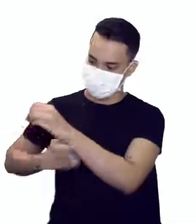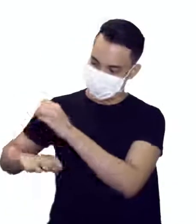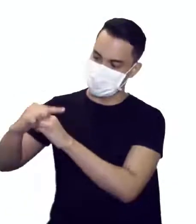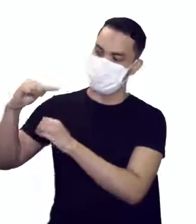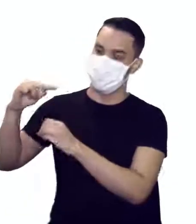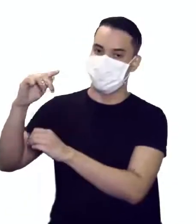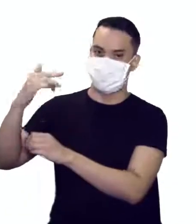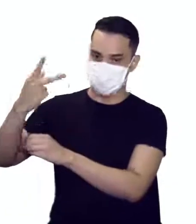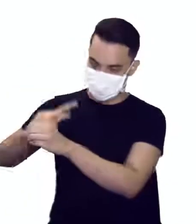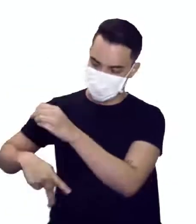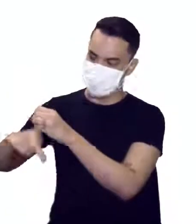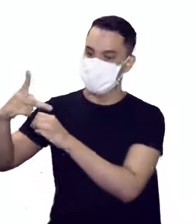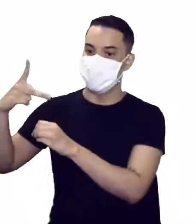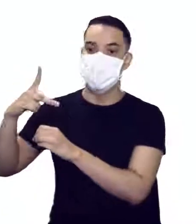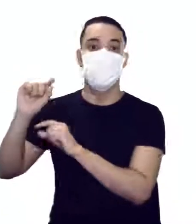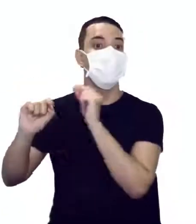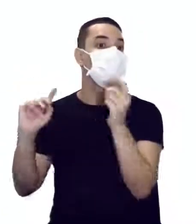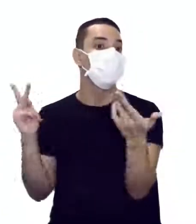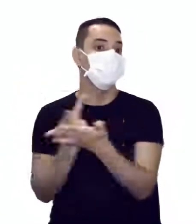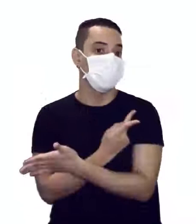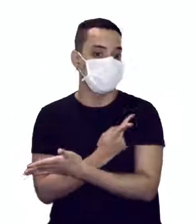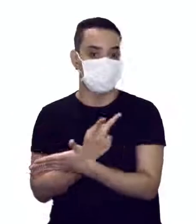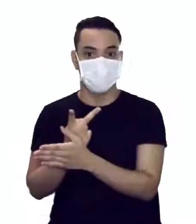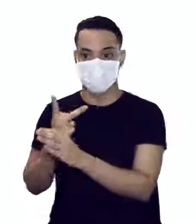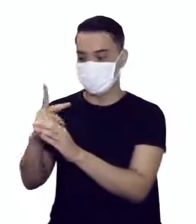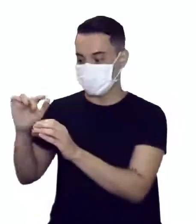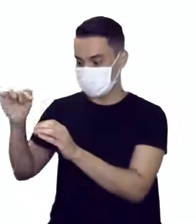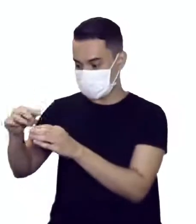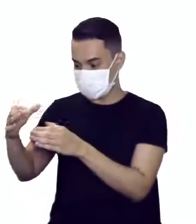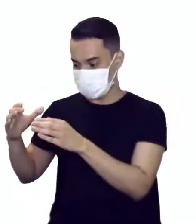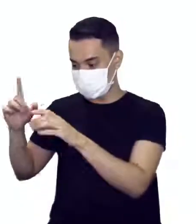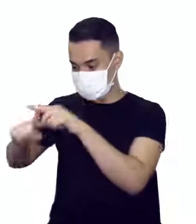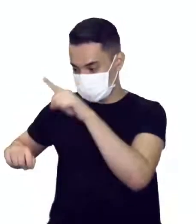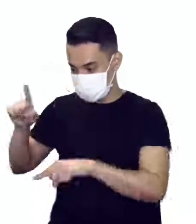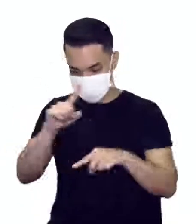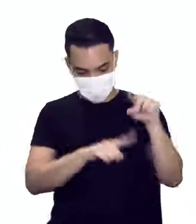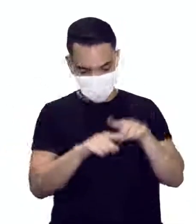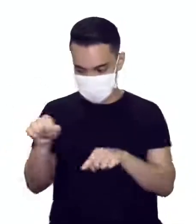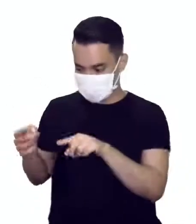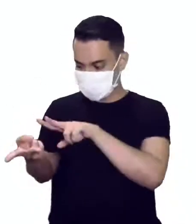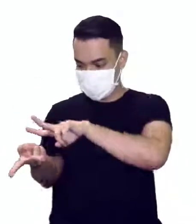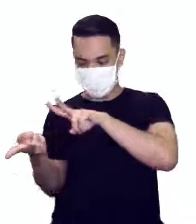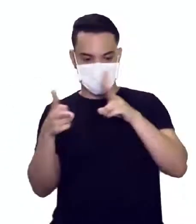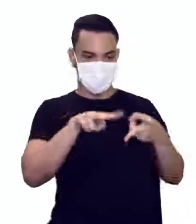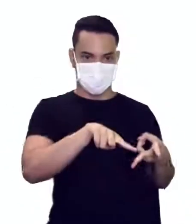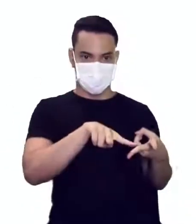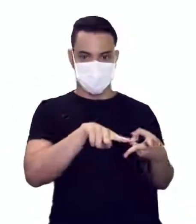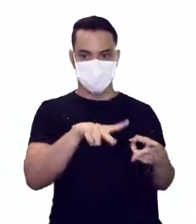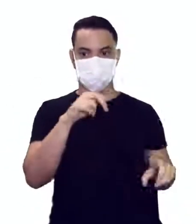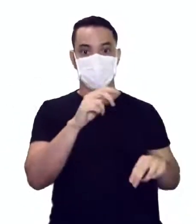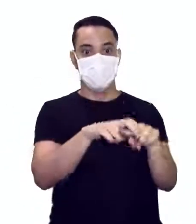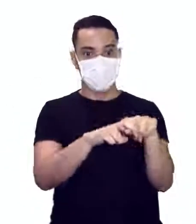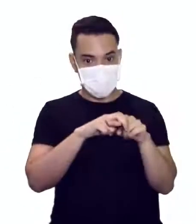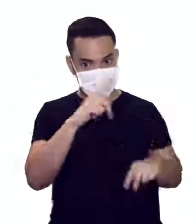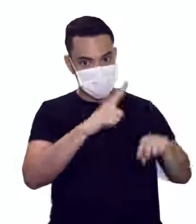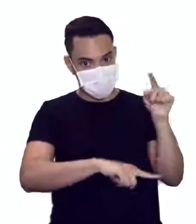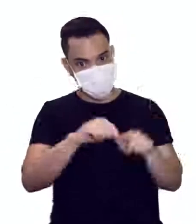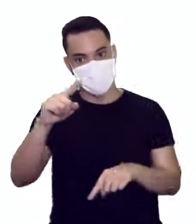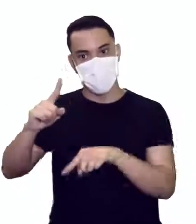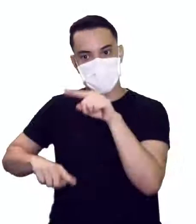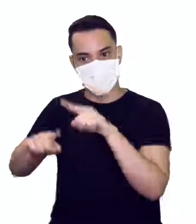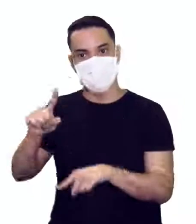da carga irá ser transferida para o outro corpo, tá? Nesse processo, os corpos envolvidos